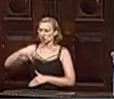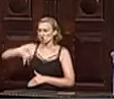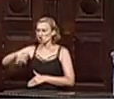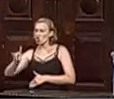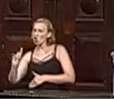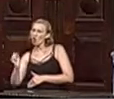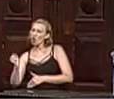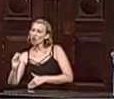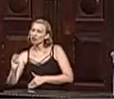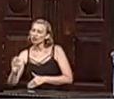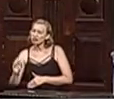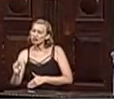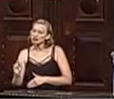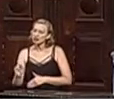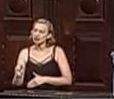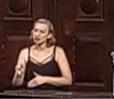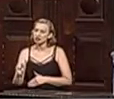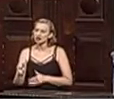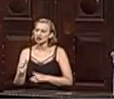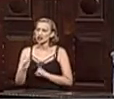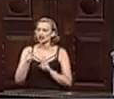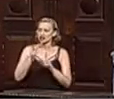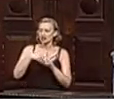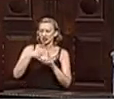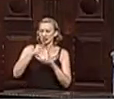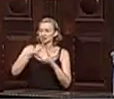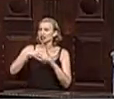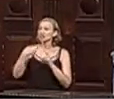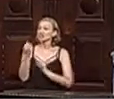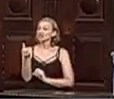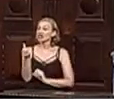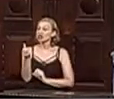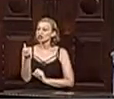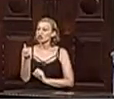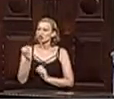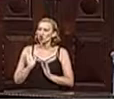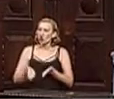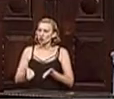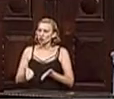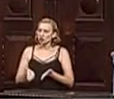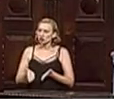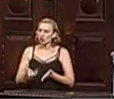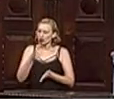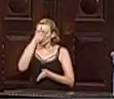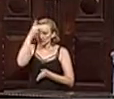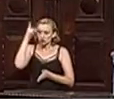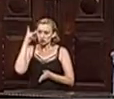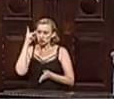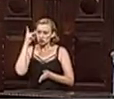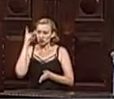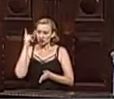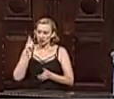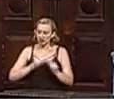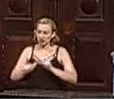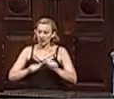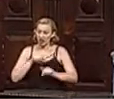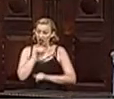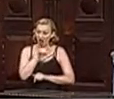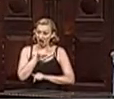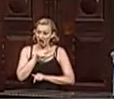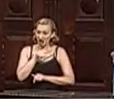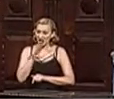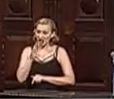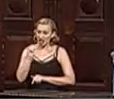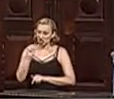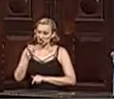24.800.000 por prestações de 6 meses de serviço. Hoje o funcionário não recebe em dia, os salários